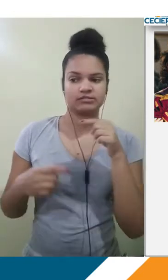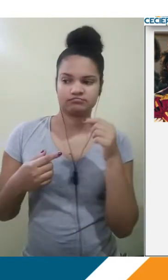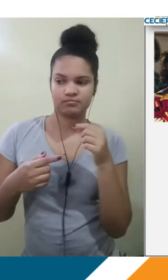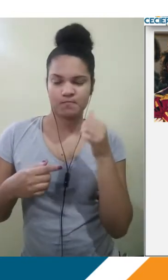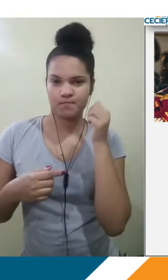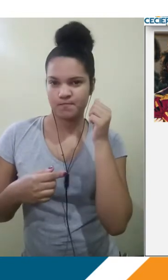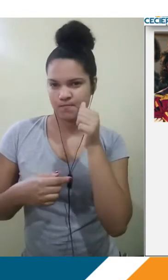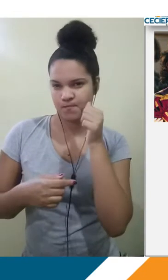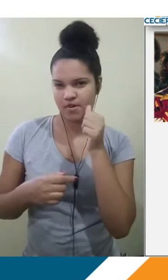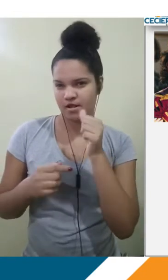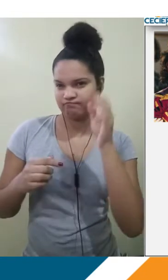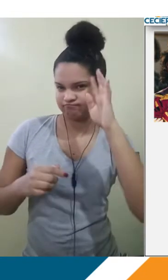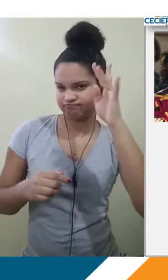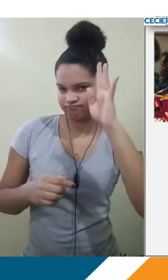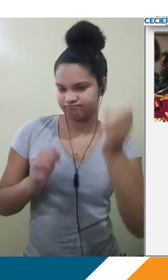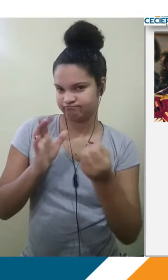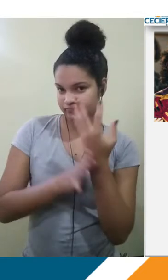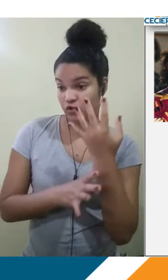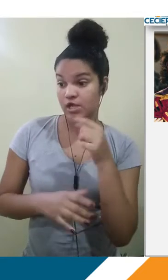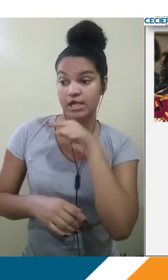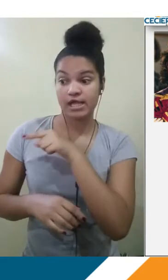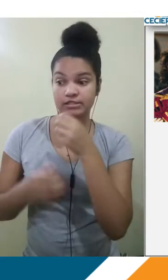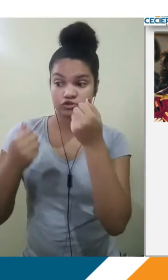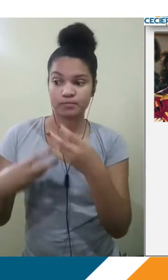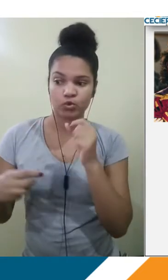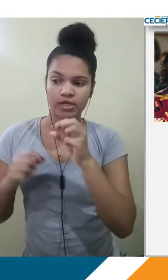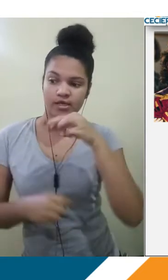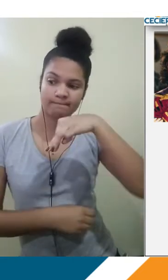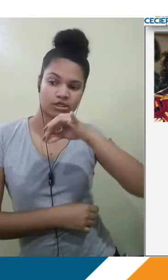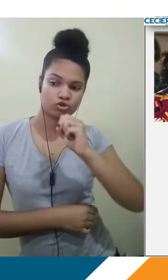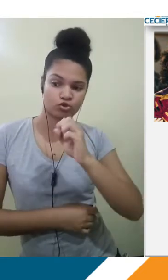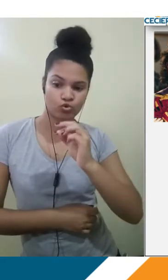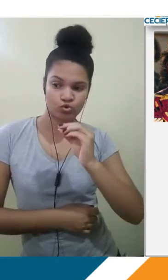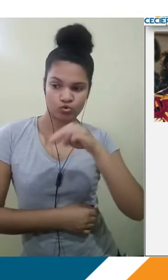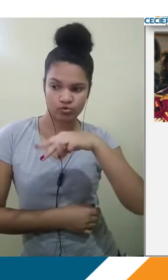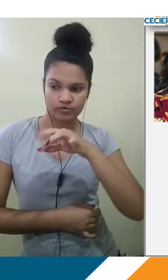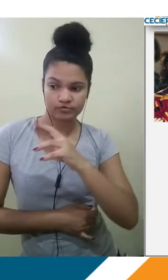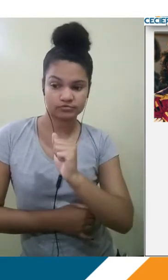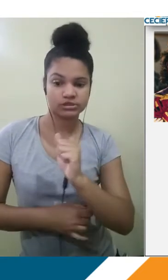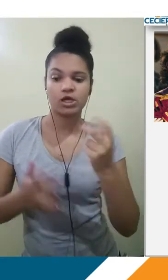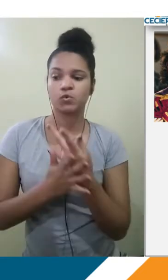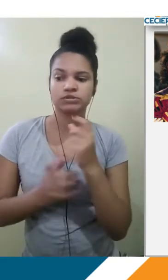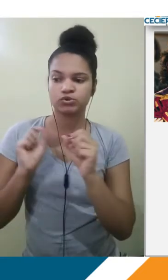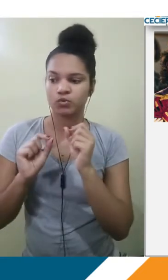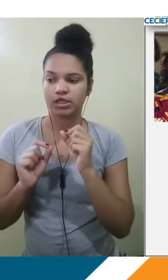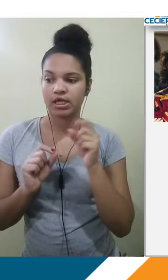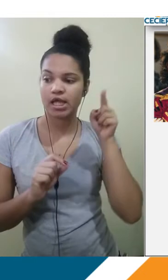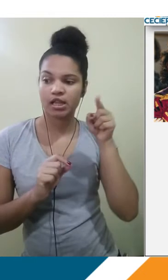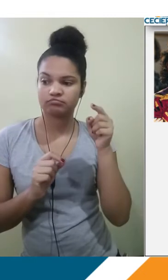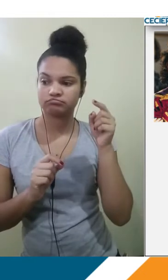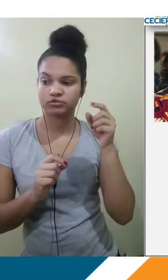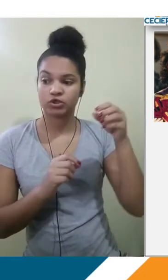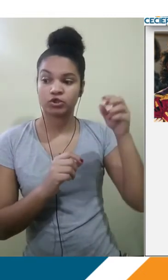das mitocôndrias, a célula eucariótica ancestral teria fagocitado um organismo procarionte capaz de usar